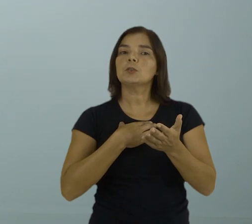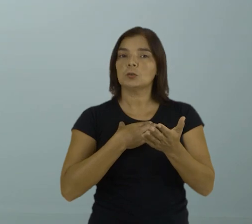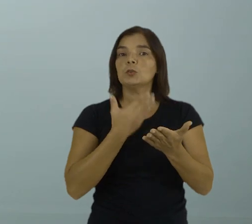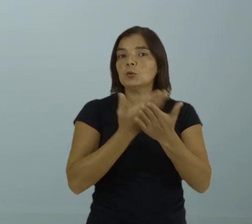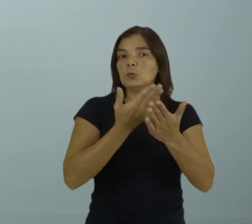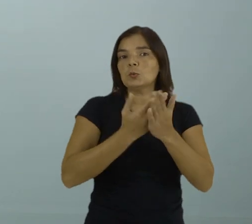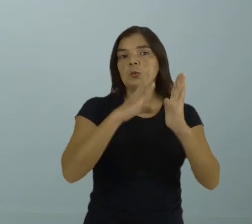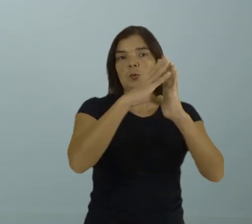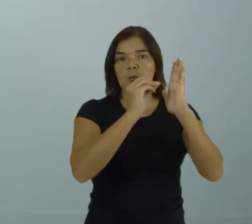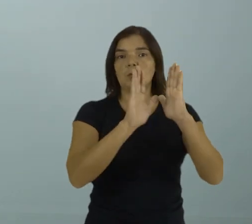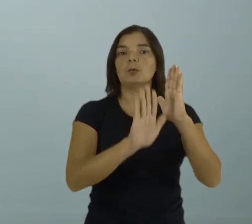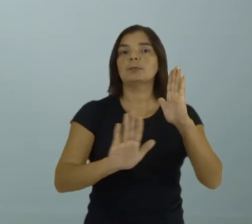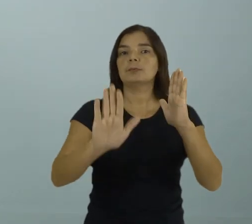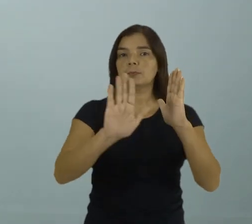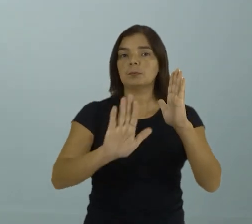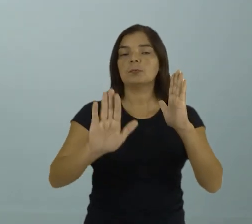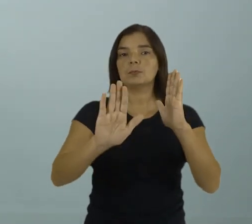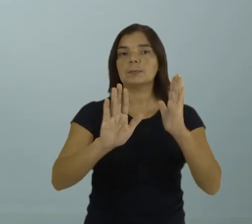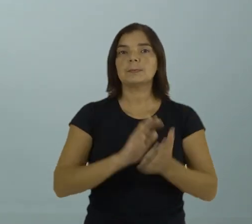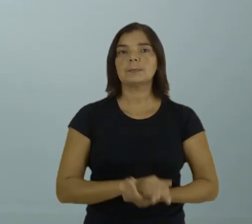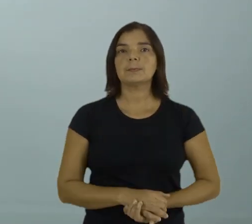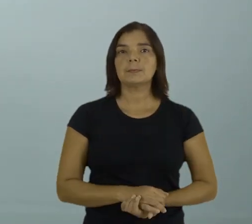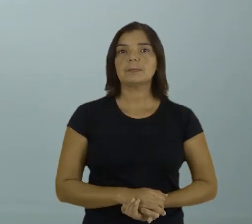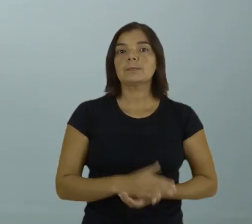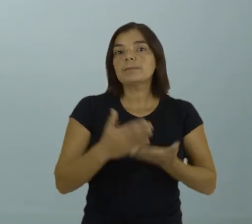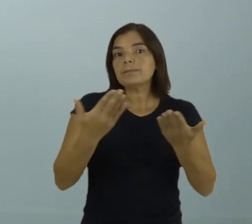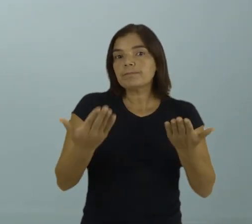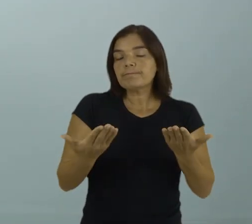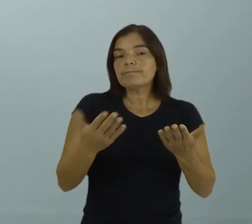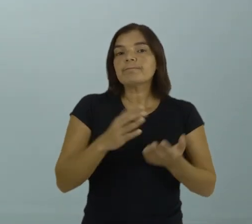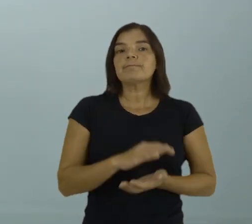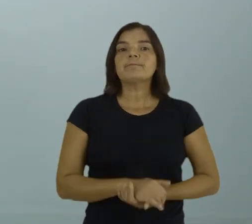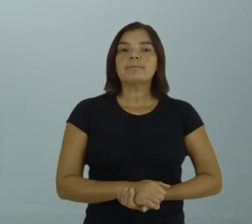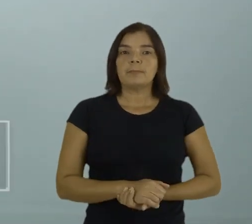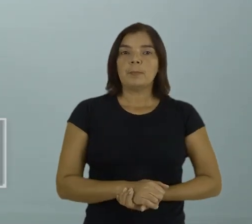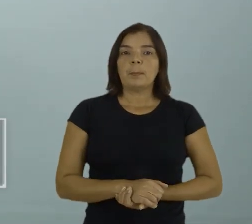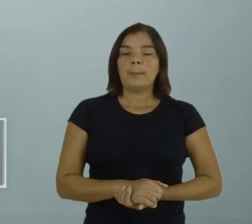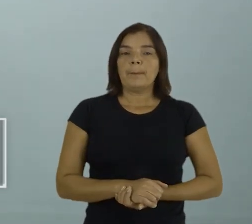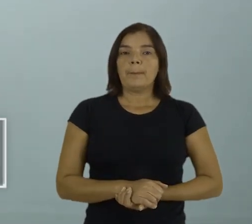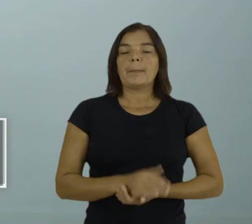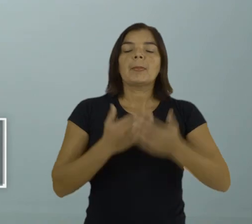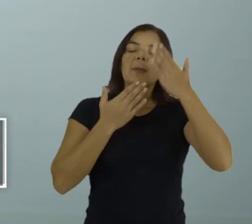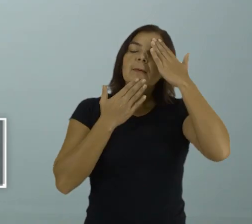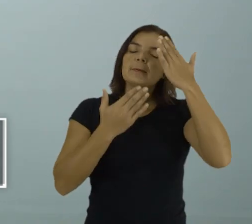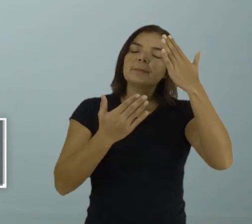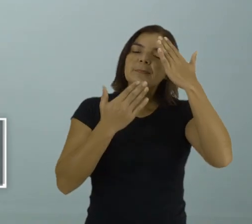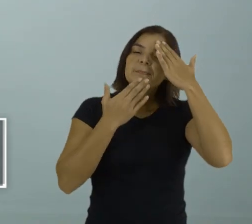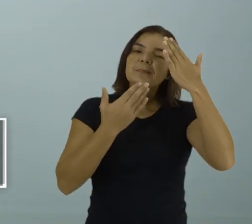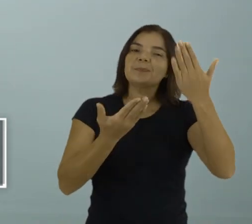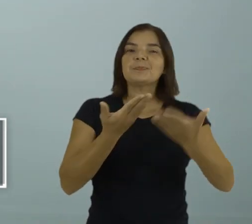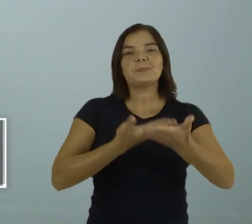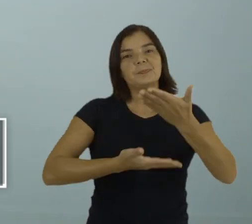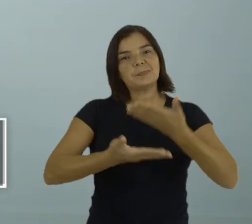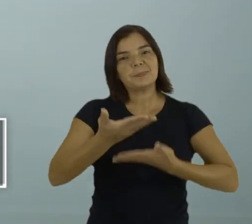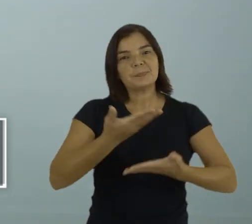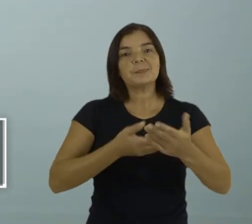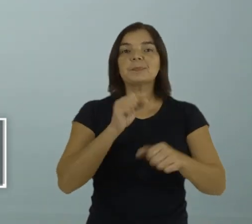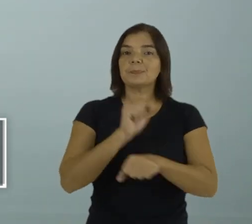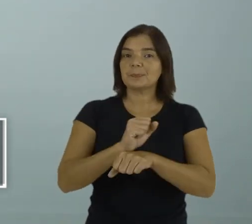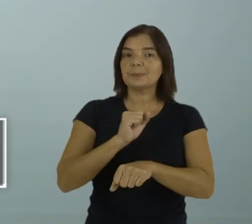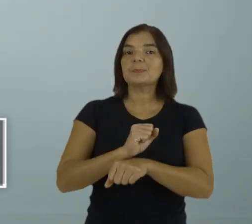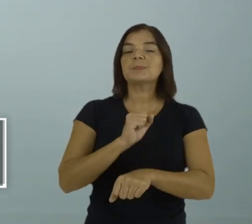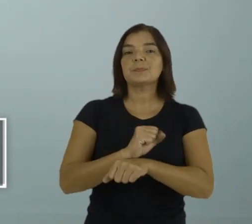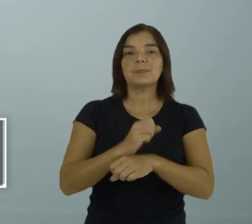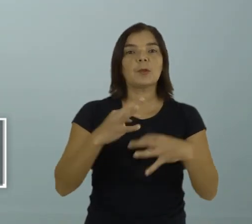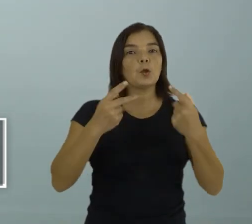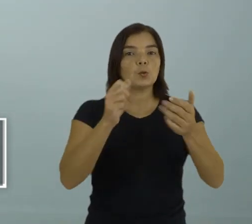essa intertextualidade. Então, nós ficamos por aqui. Obrigada pela sua participação, espero que você tenha feito